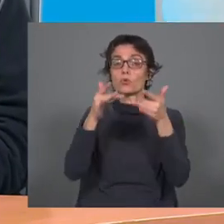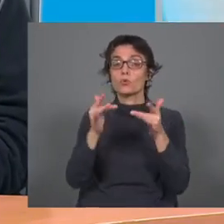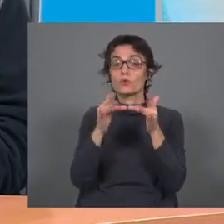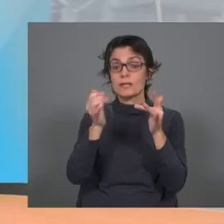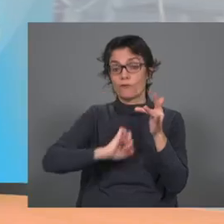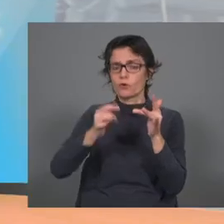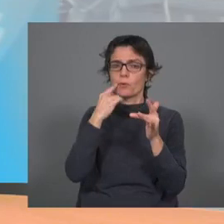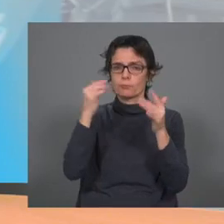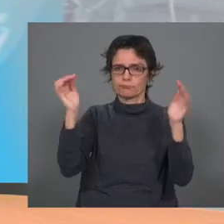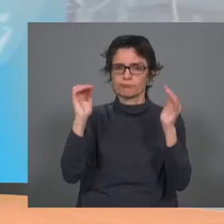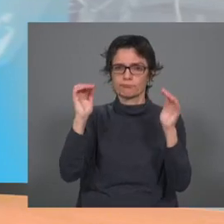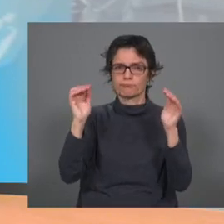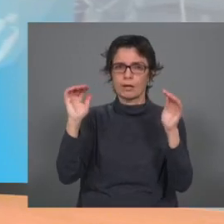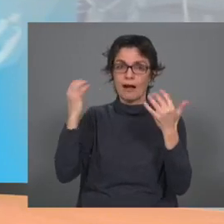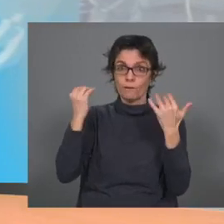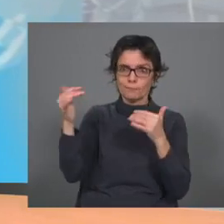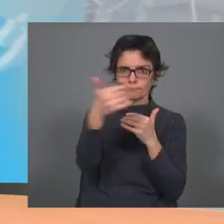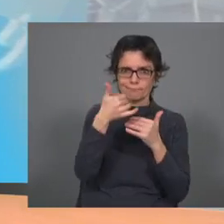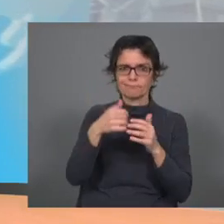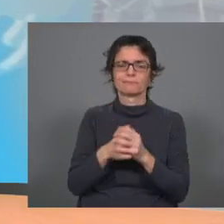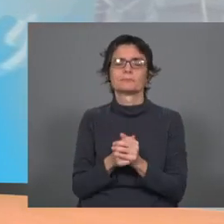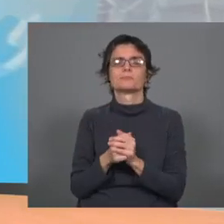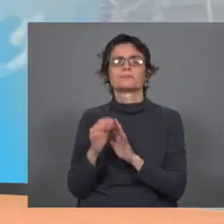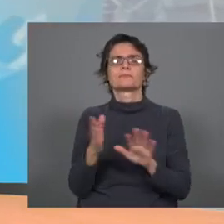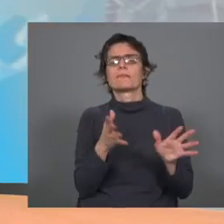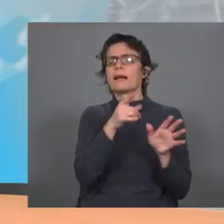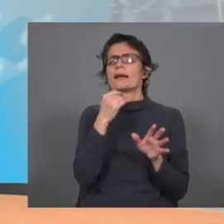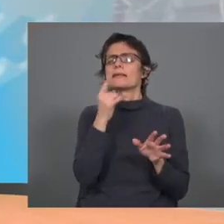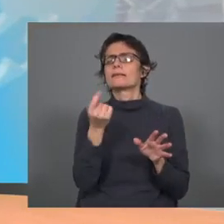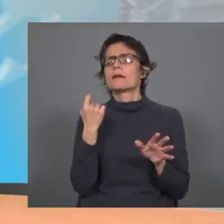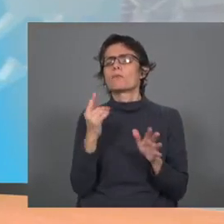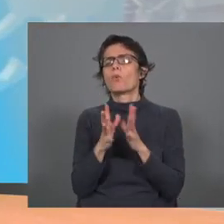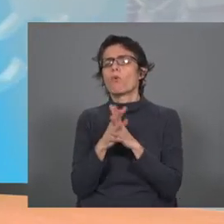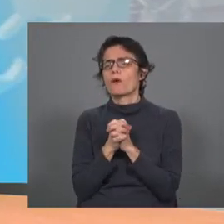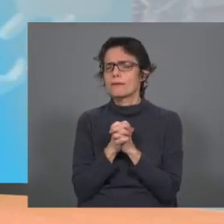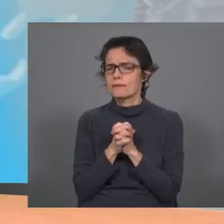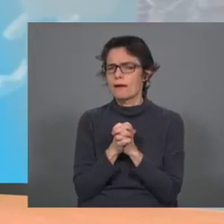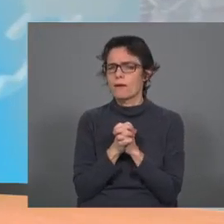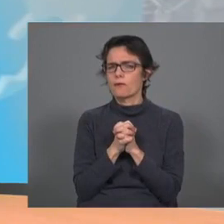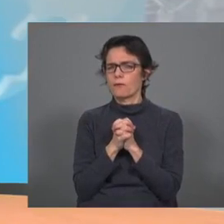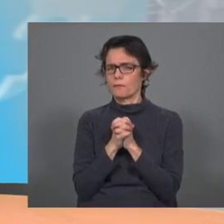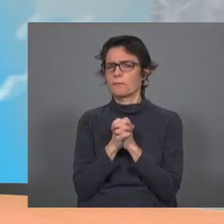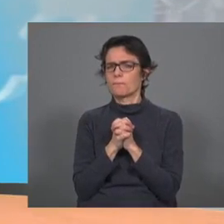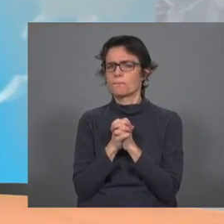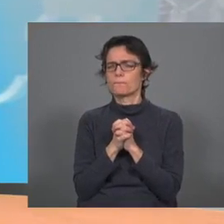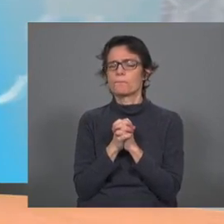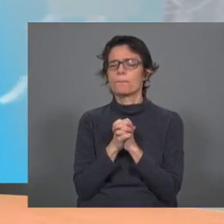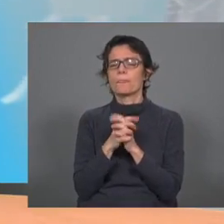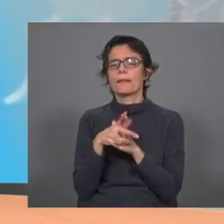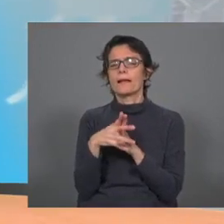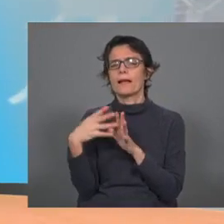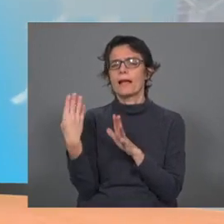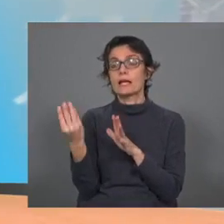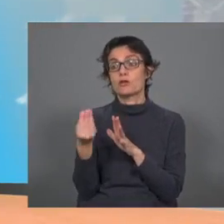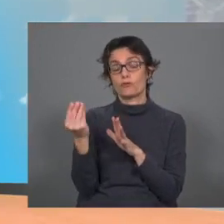questão da oração, das Eucaristias, acaba por ser esta pertença a esta Juventude Hospitaleira também uma forma muito